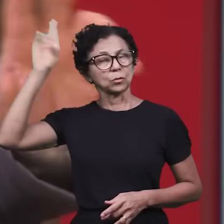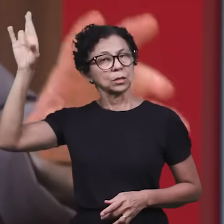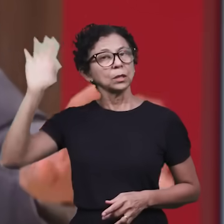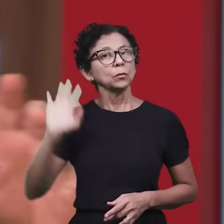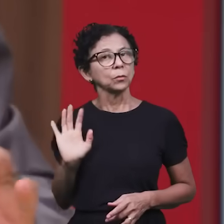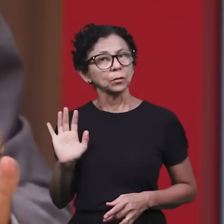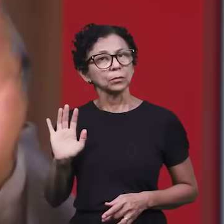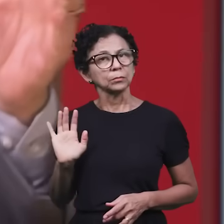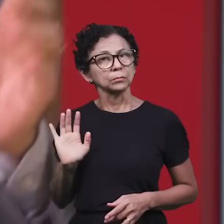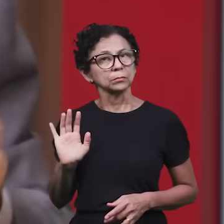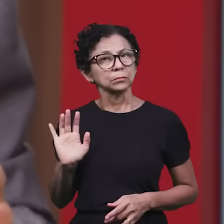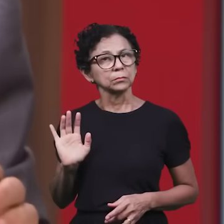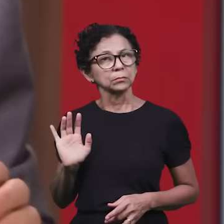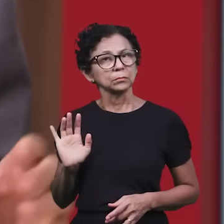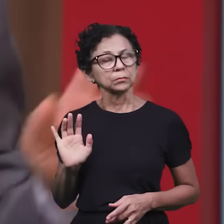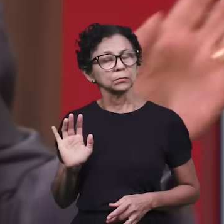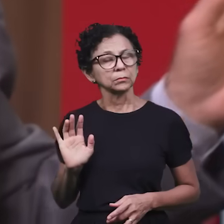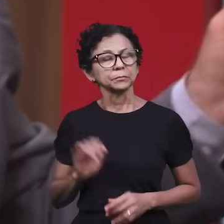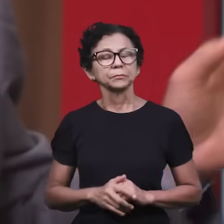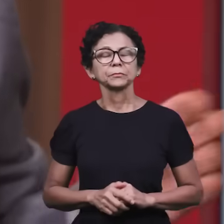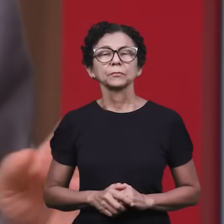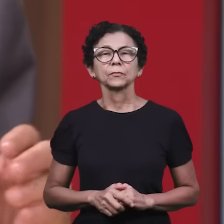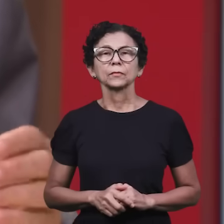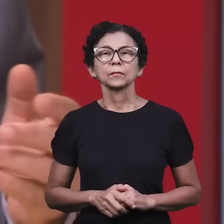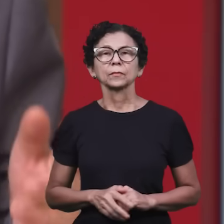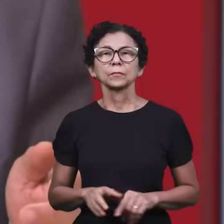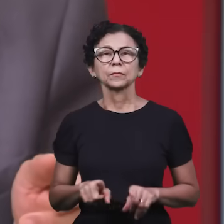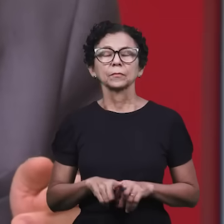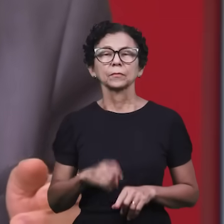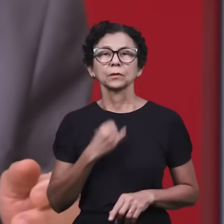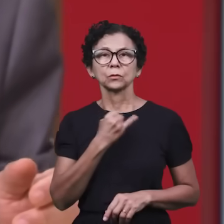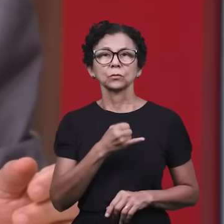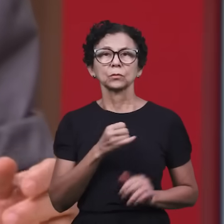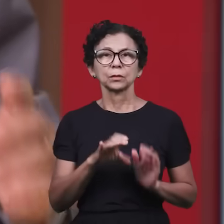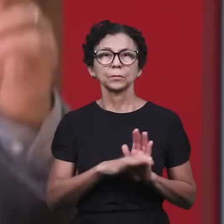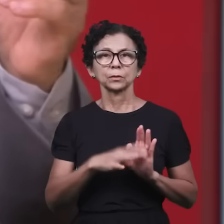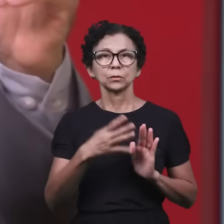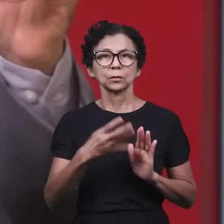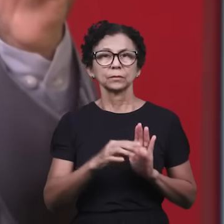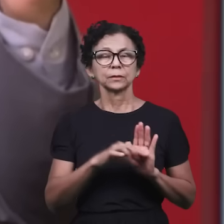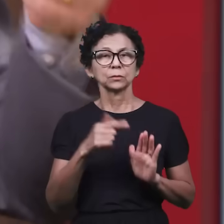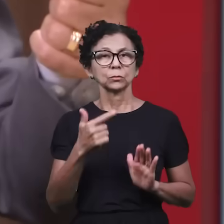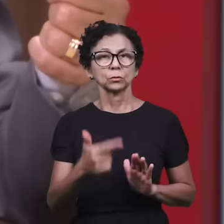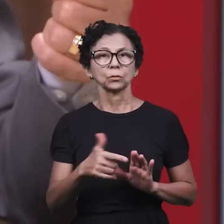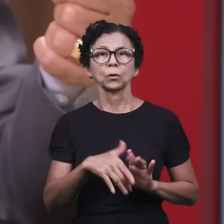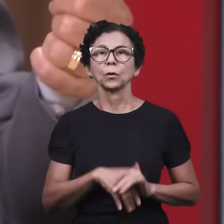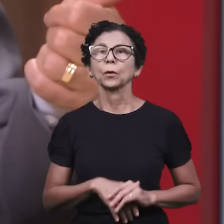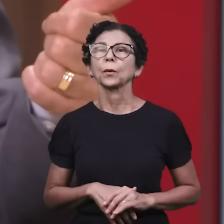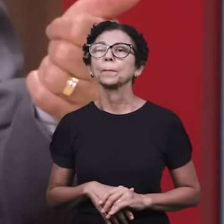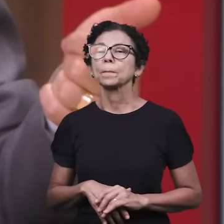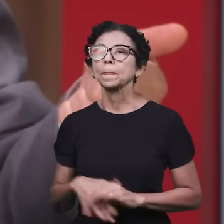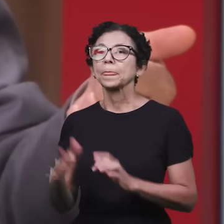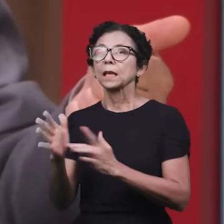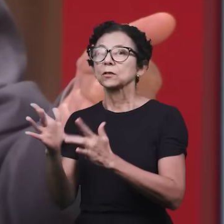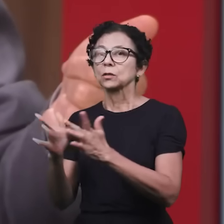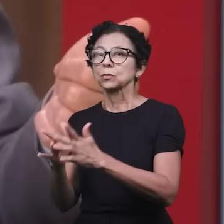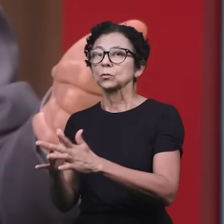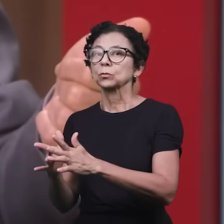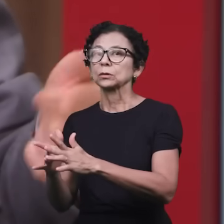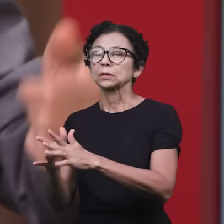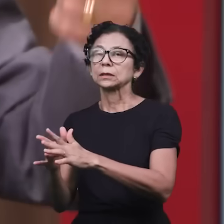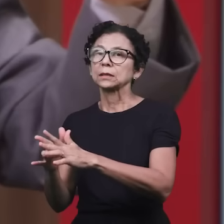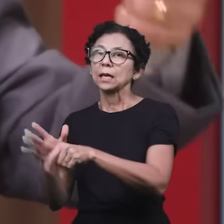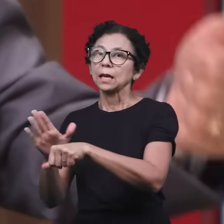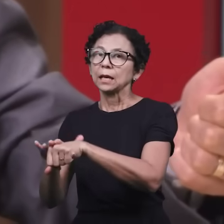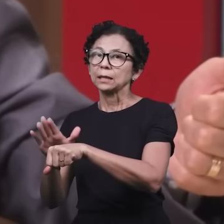batizam, não os homens. Mas vamos lá, isso é só para concluir aquilo que eu acho interessante assim, é que Jesus batiza com o Espírito Santo, não nas